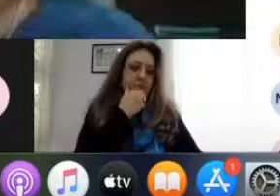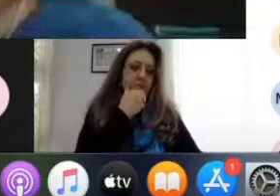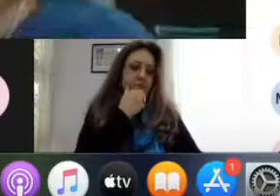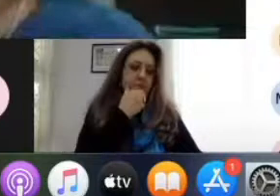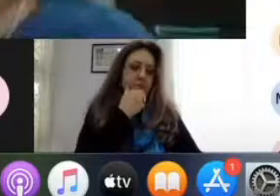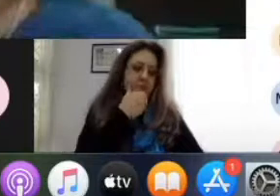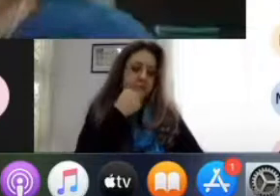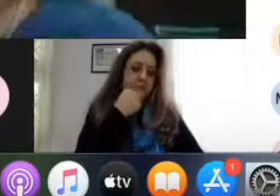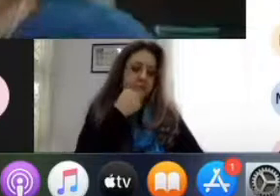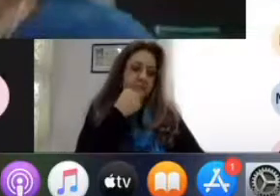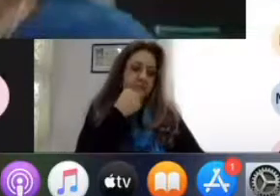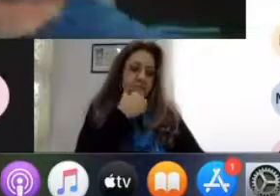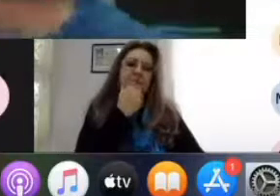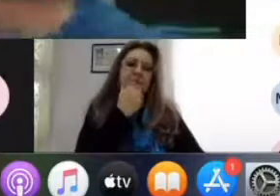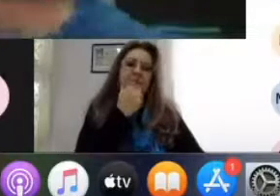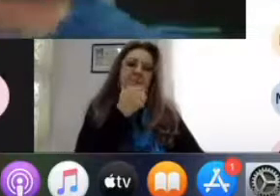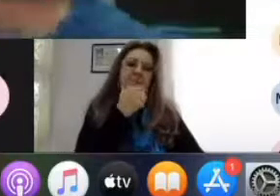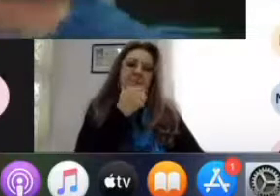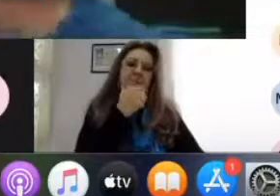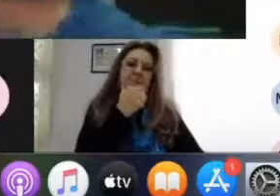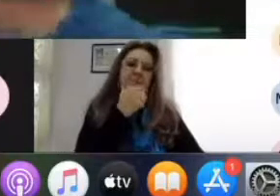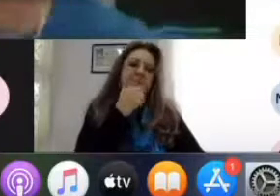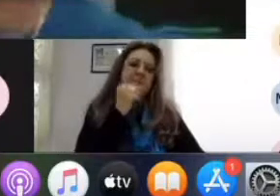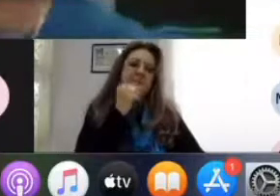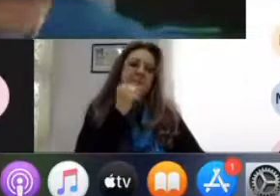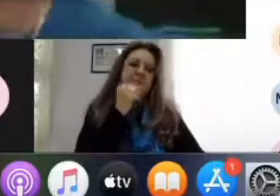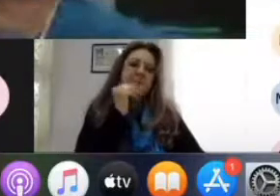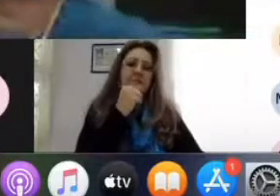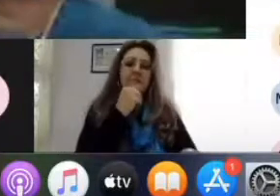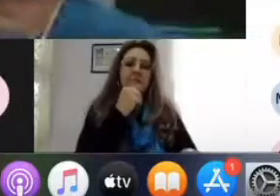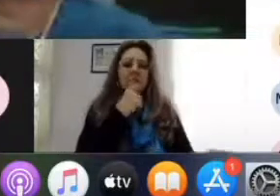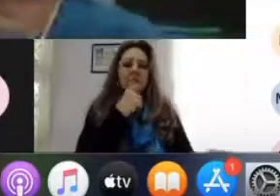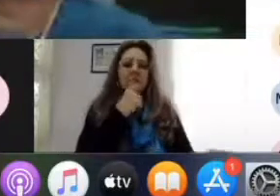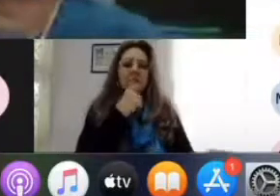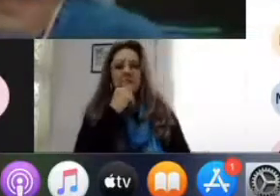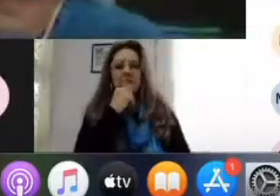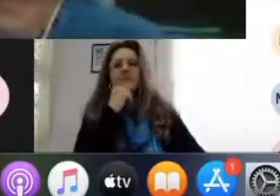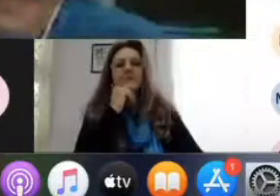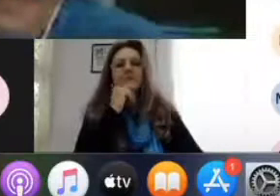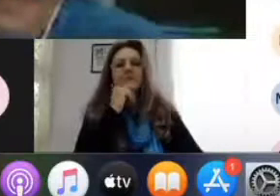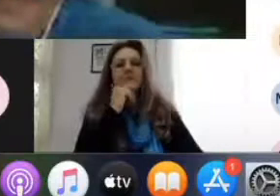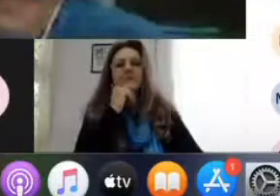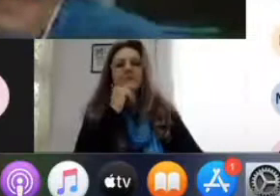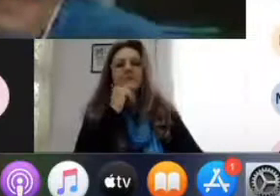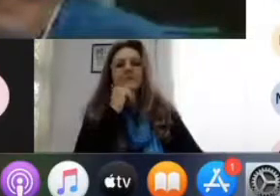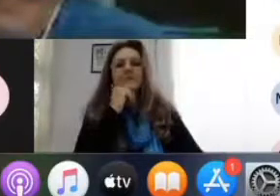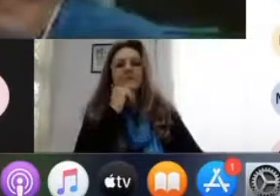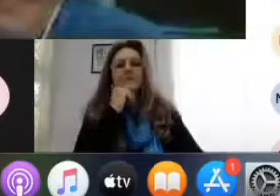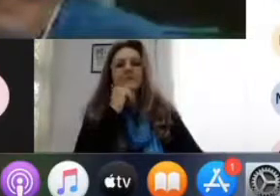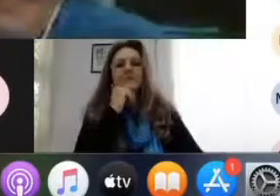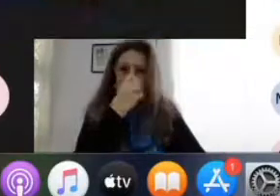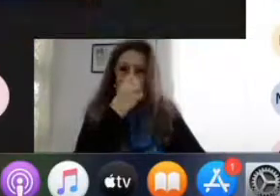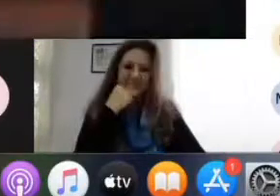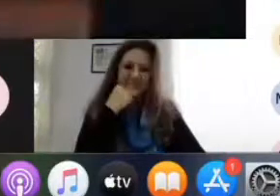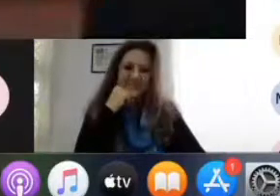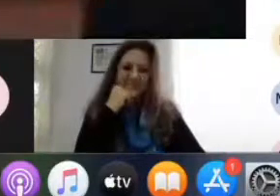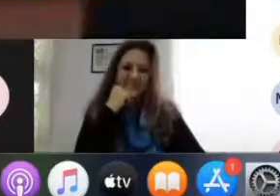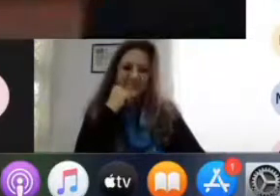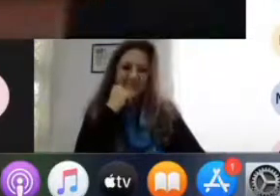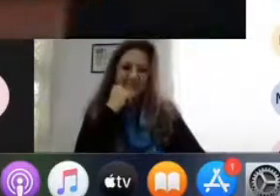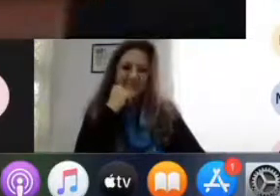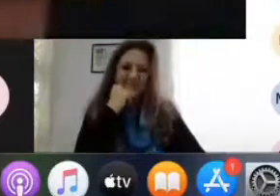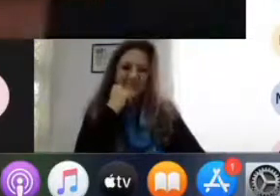te ouvir falar, né? Já que lido ou te ouvido pela boca da Eliane, pela voz da Eliane, já tínhamos ouvido